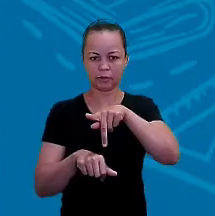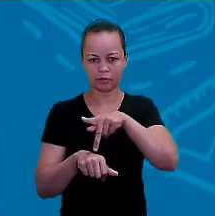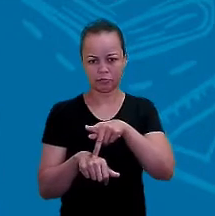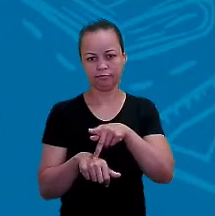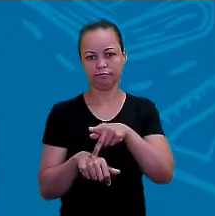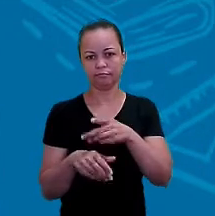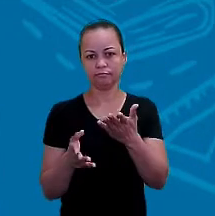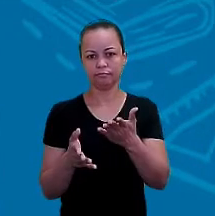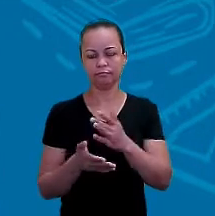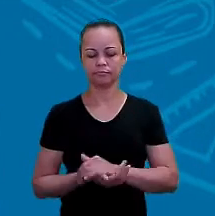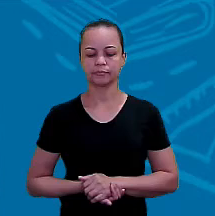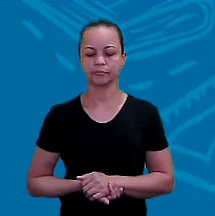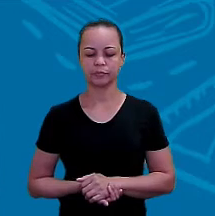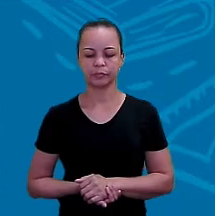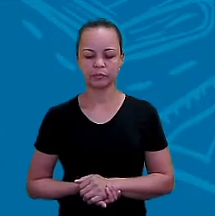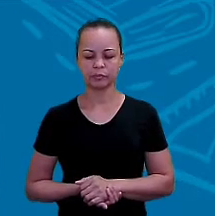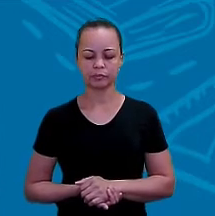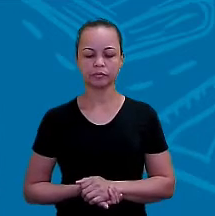calma, tá?